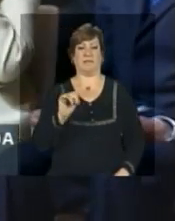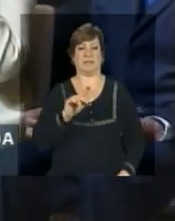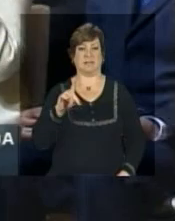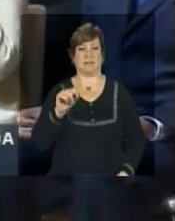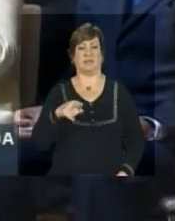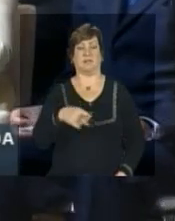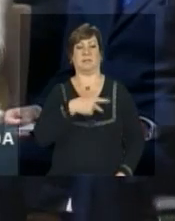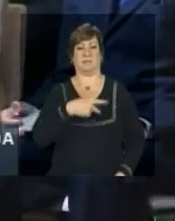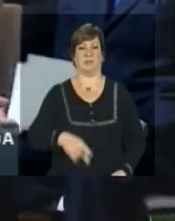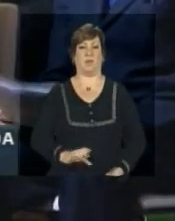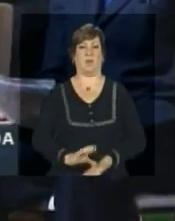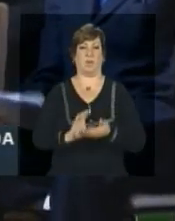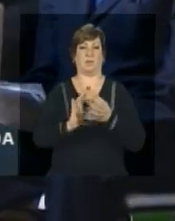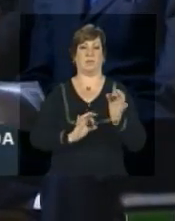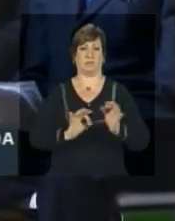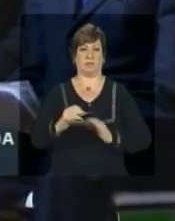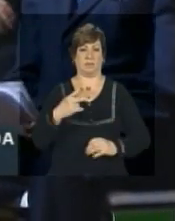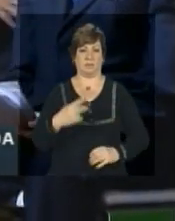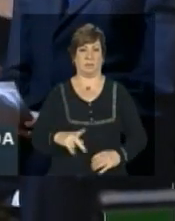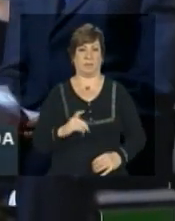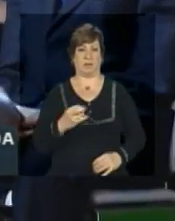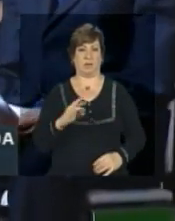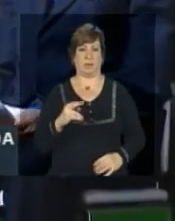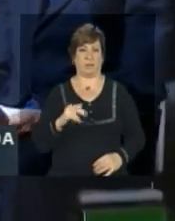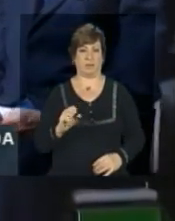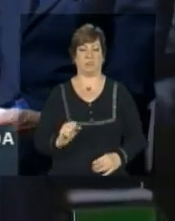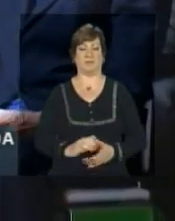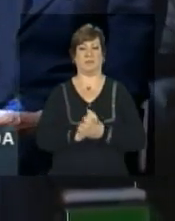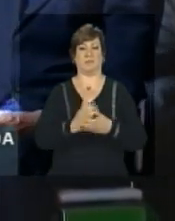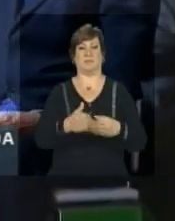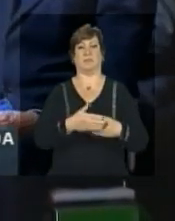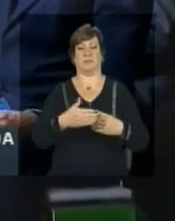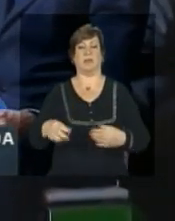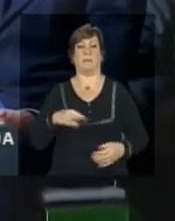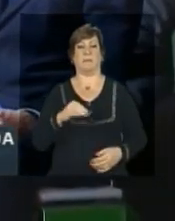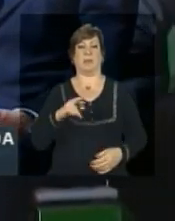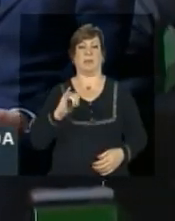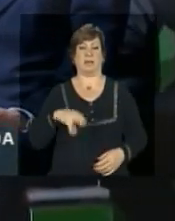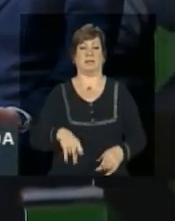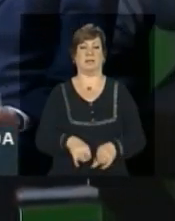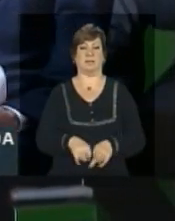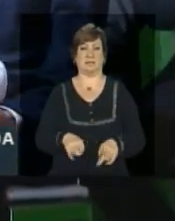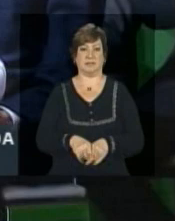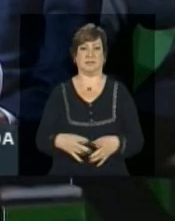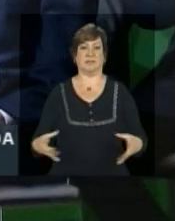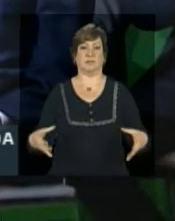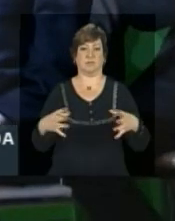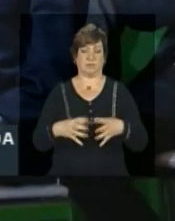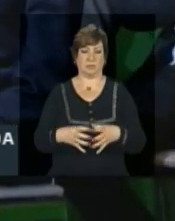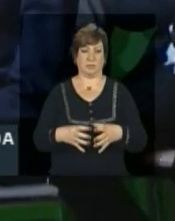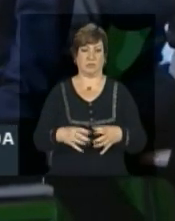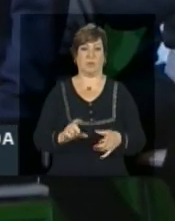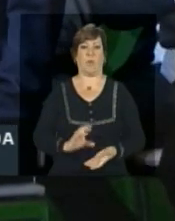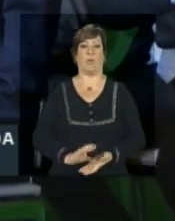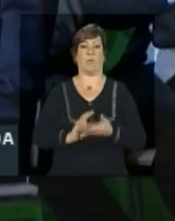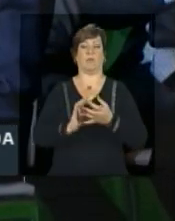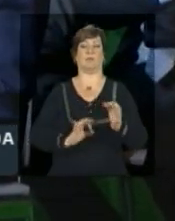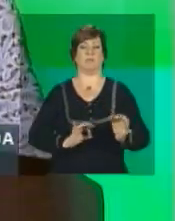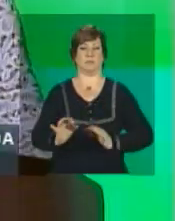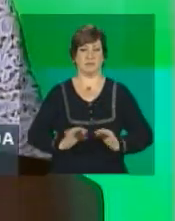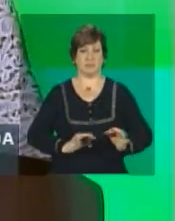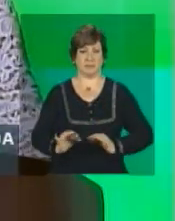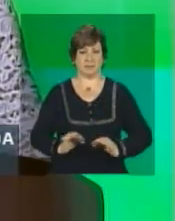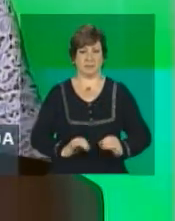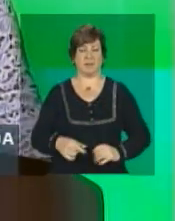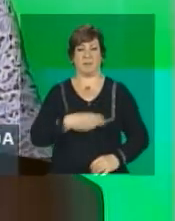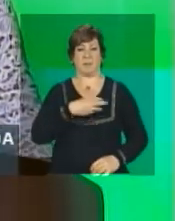Fazenda, presidente do Conselho de Administração. Miriam Belchior, integrante do Conselho de